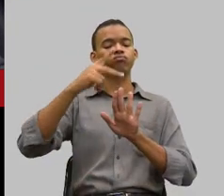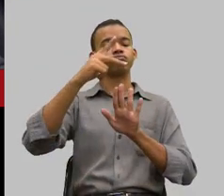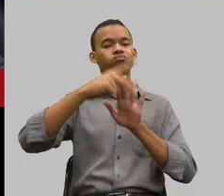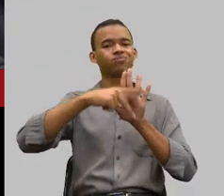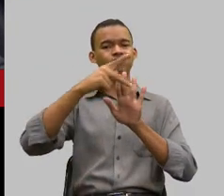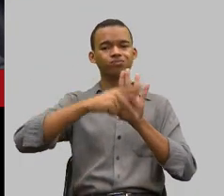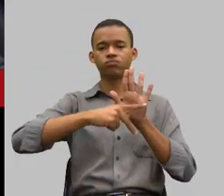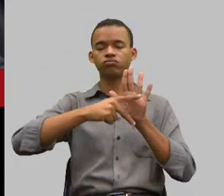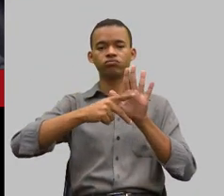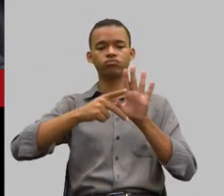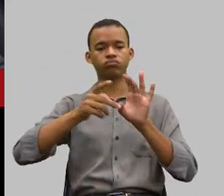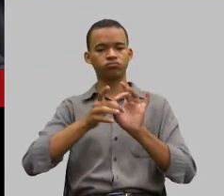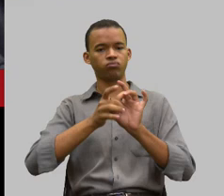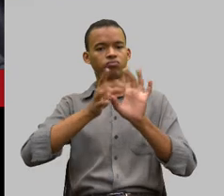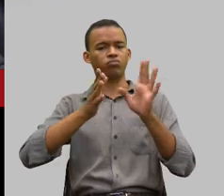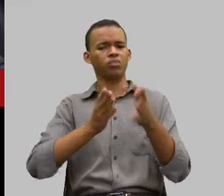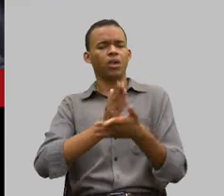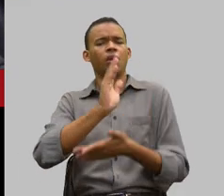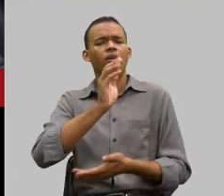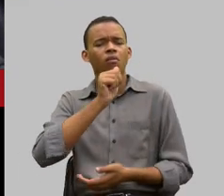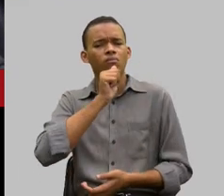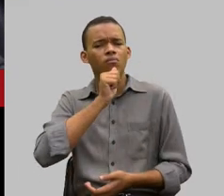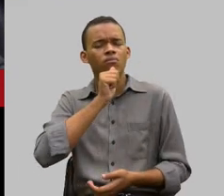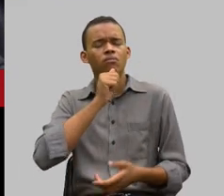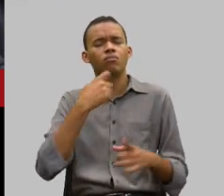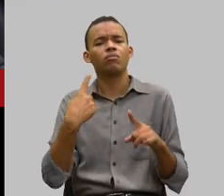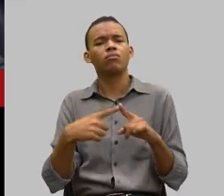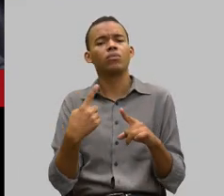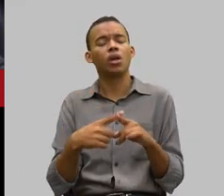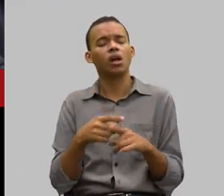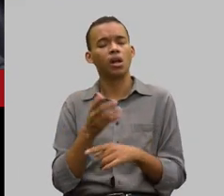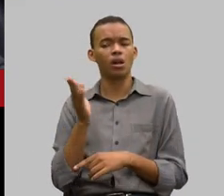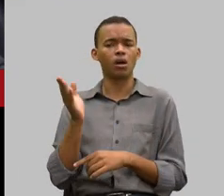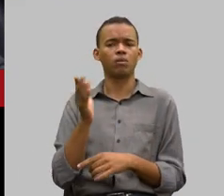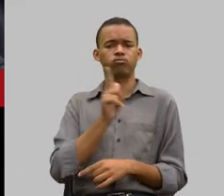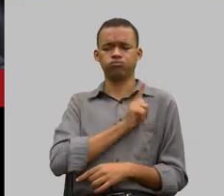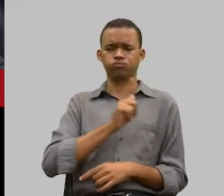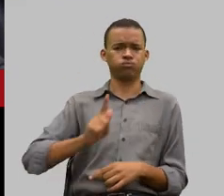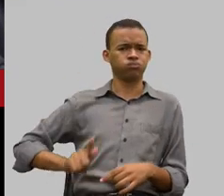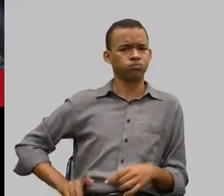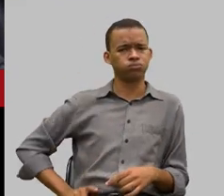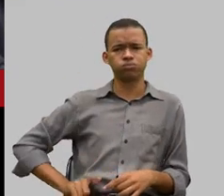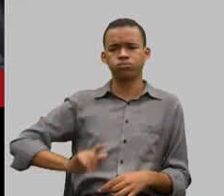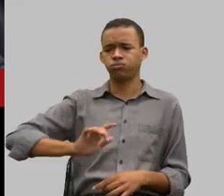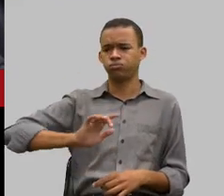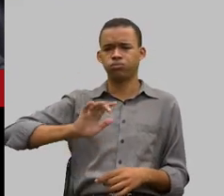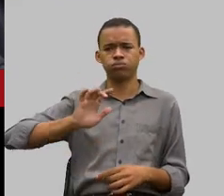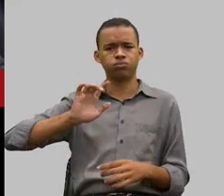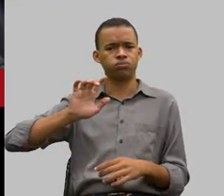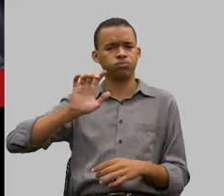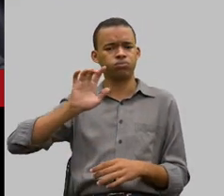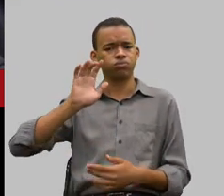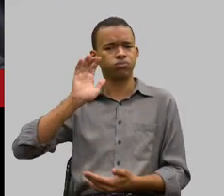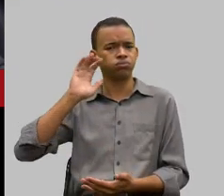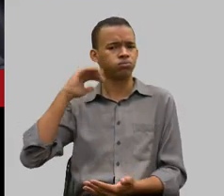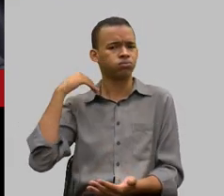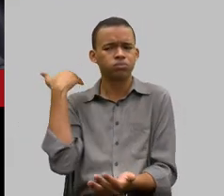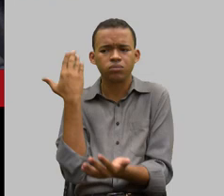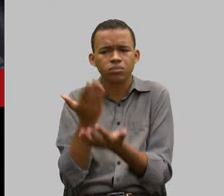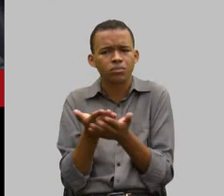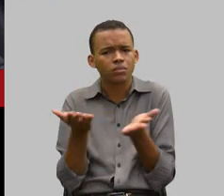Talvez os parlamentares não saib ainda o governador até ho hoje não sancionou o projeto que diz respeito às migalhas de